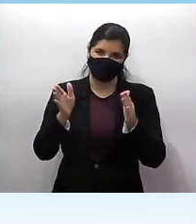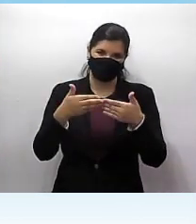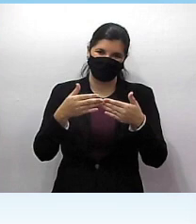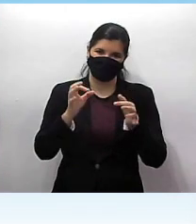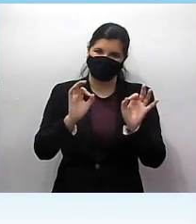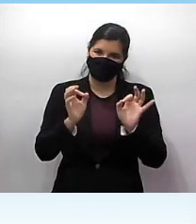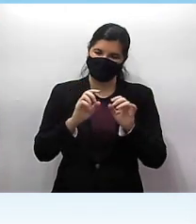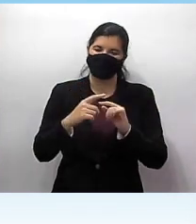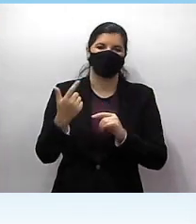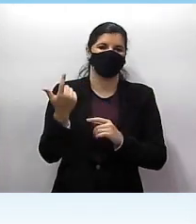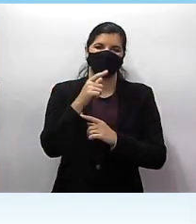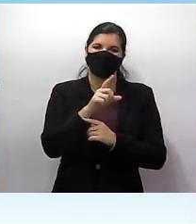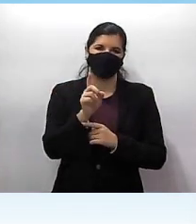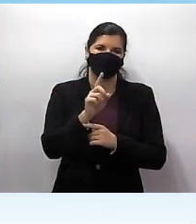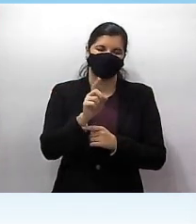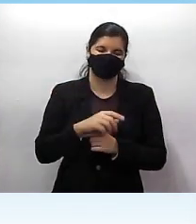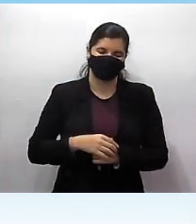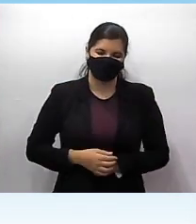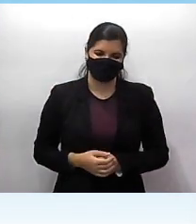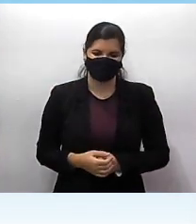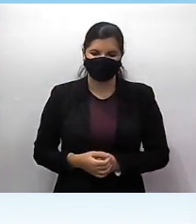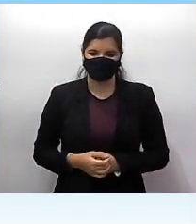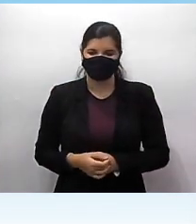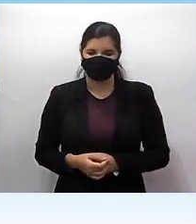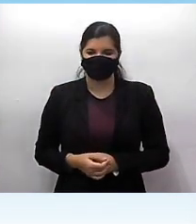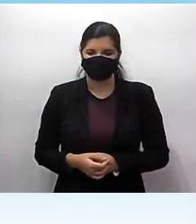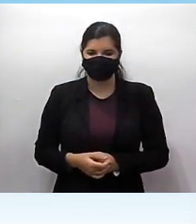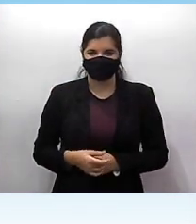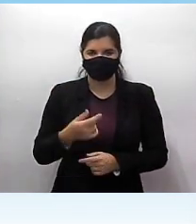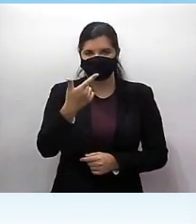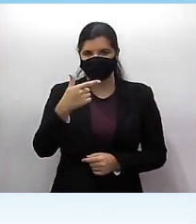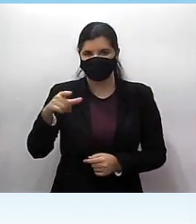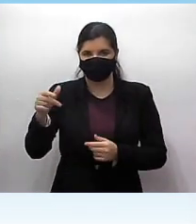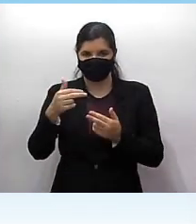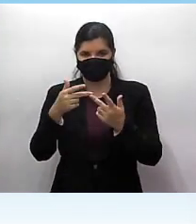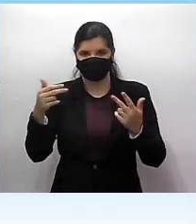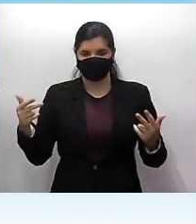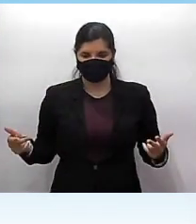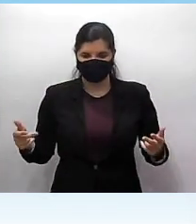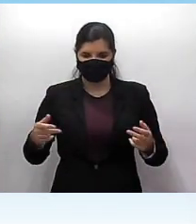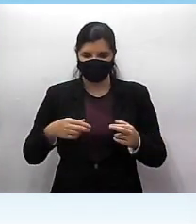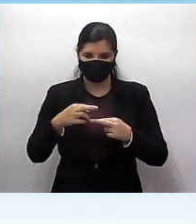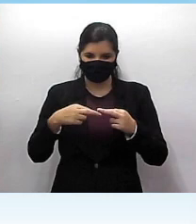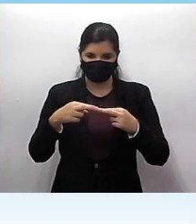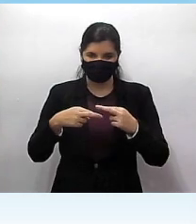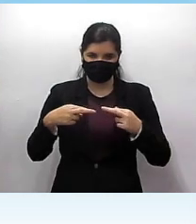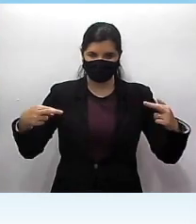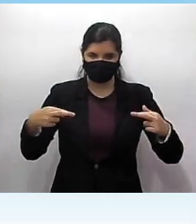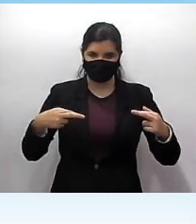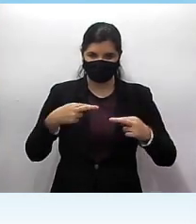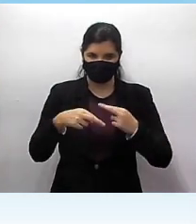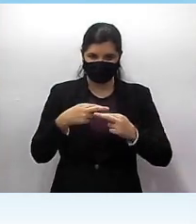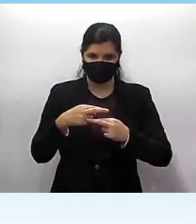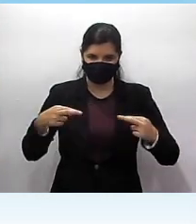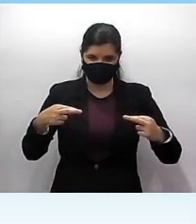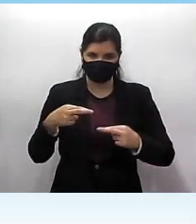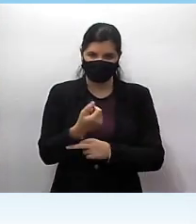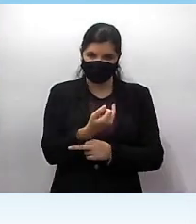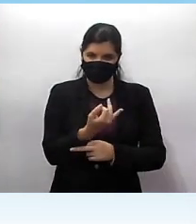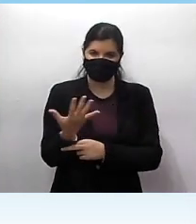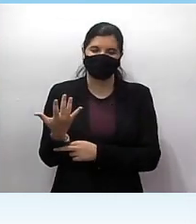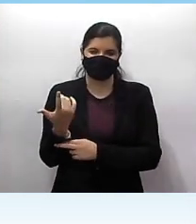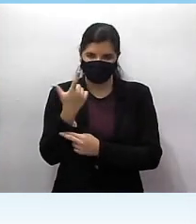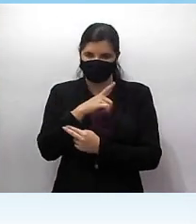aí nós não temos um polígono, ok? Outra coisa, os nós, eles serviam como unidade de